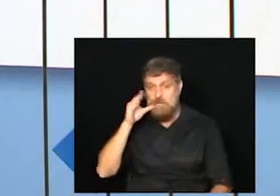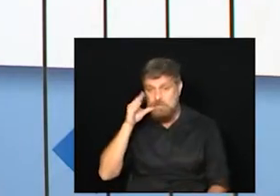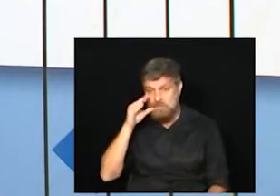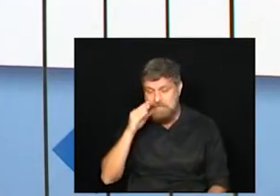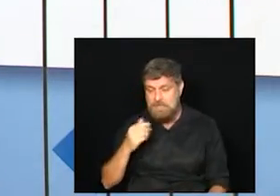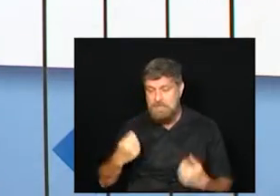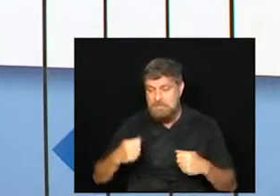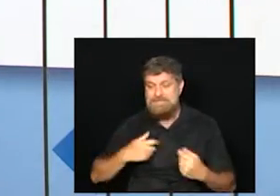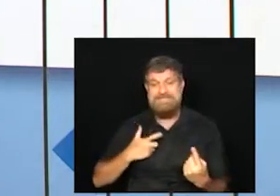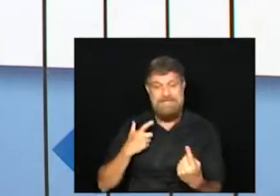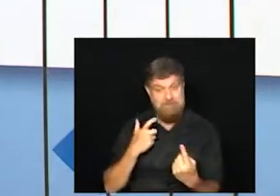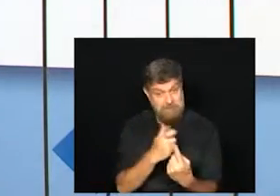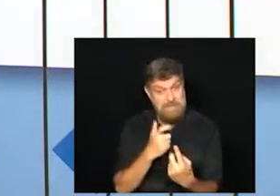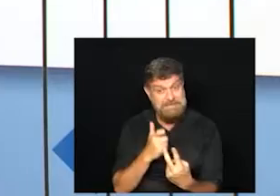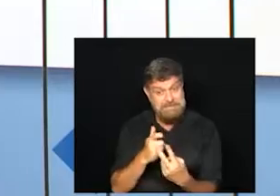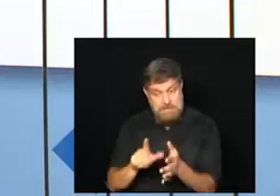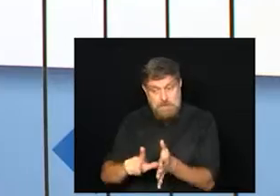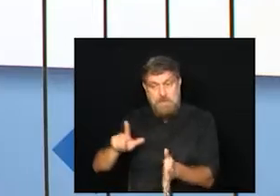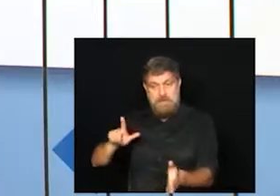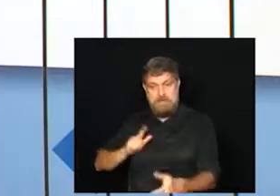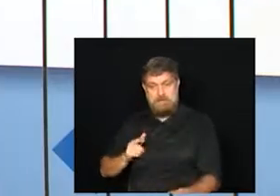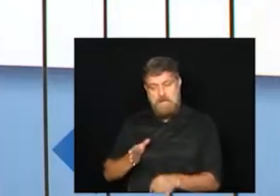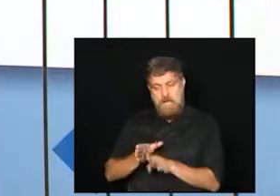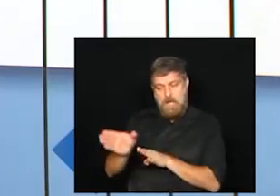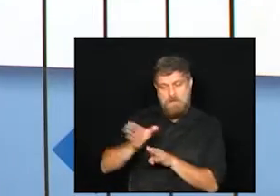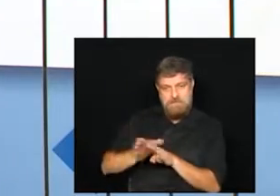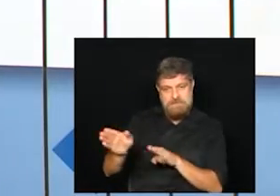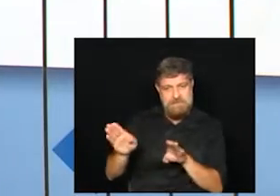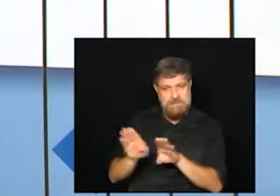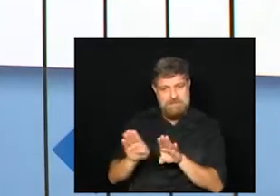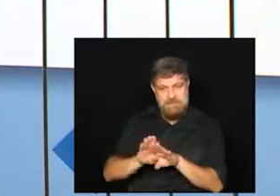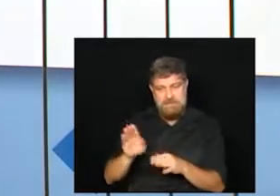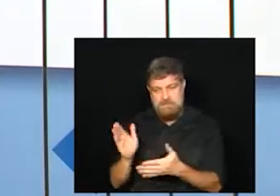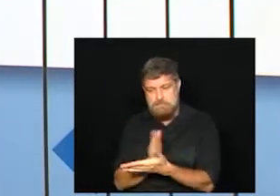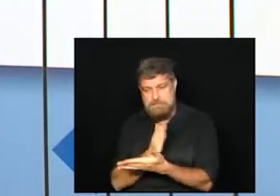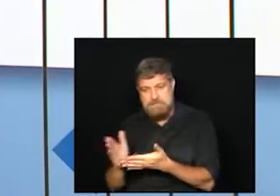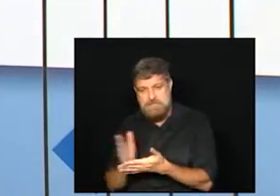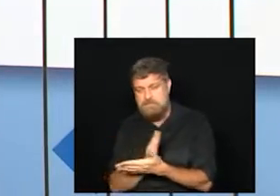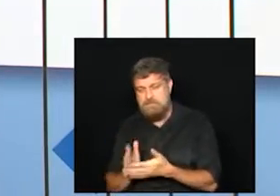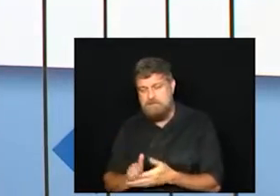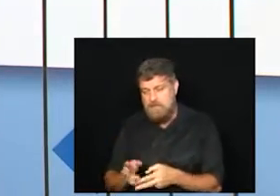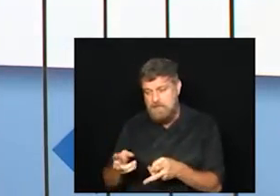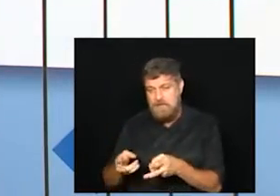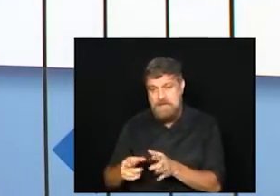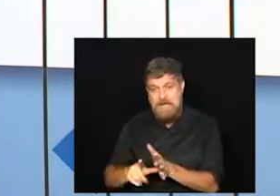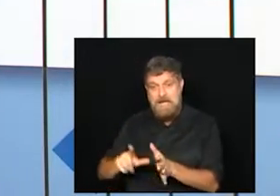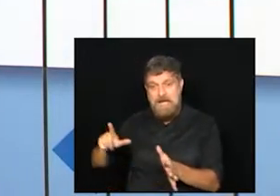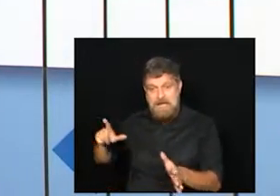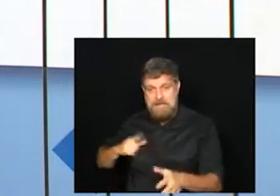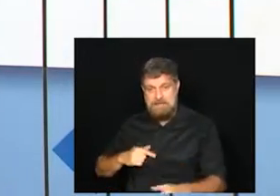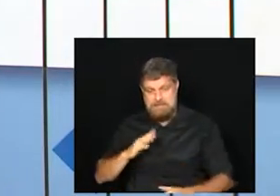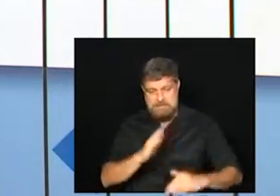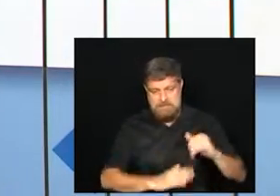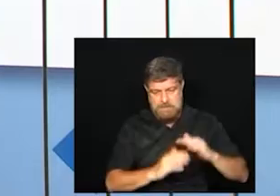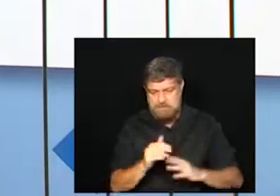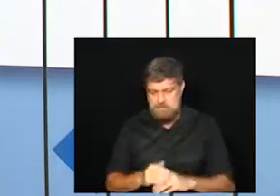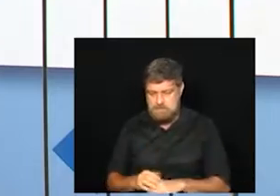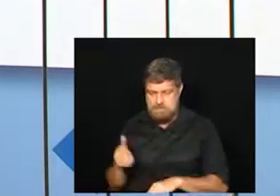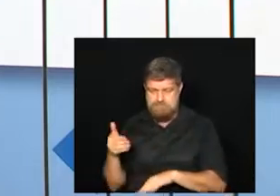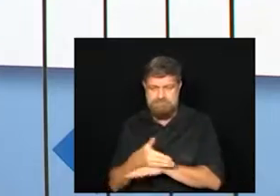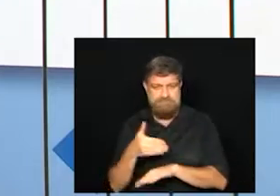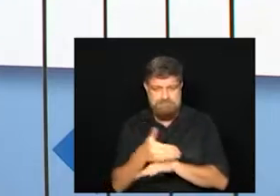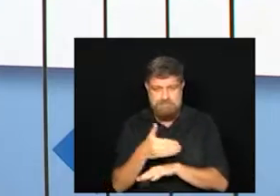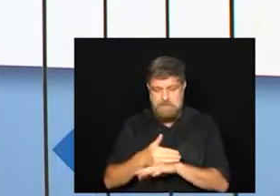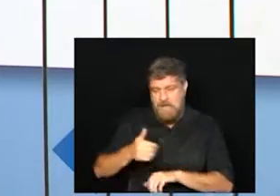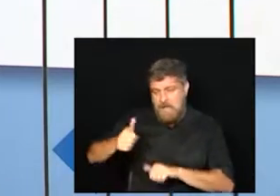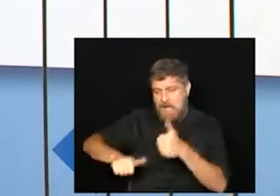serviços. Também é recomendado, neste caso, a triagem dos sintomas antes do início da atividade,